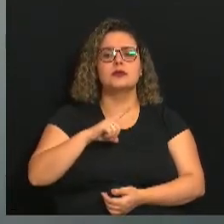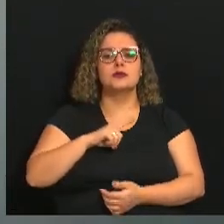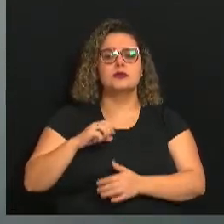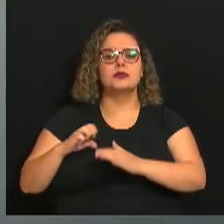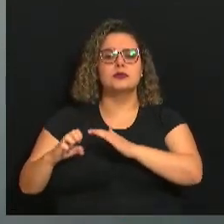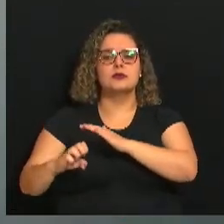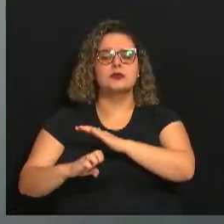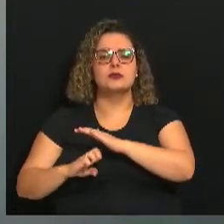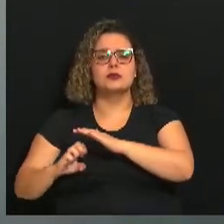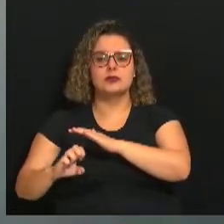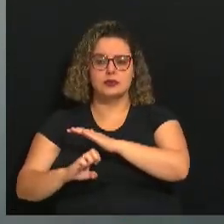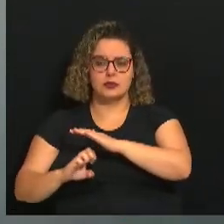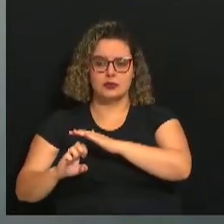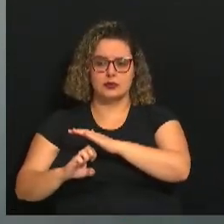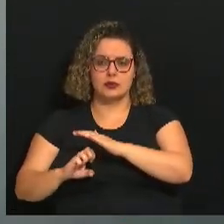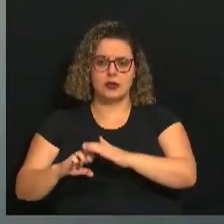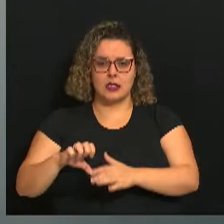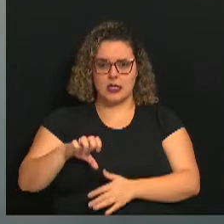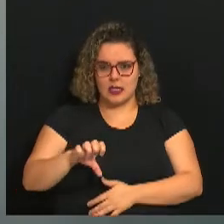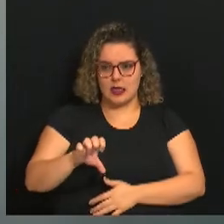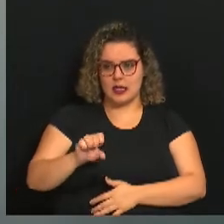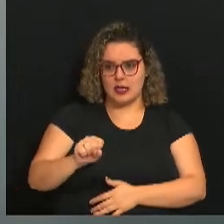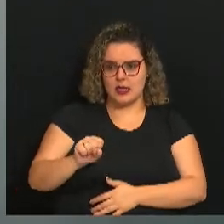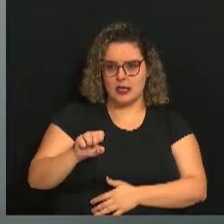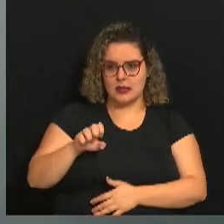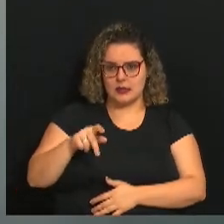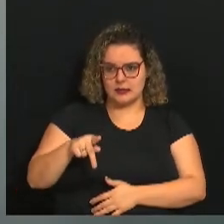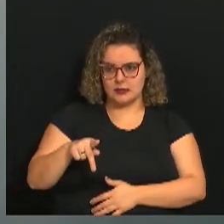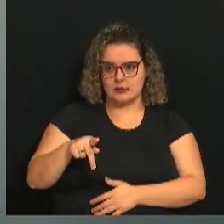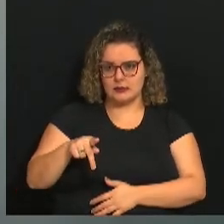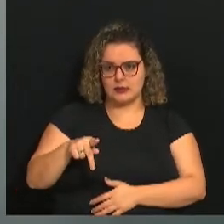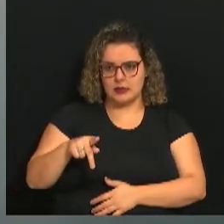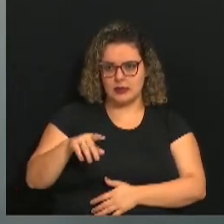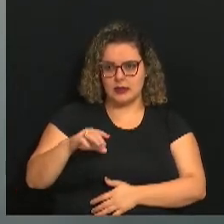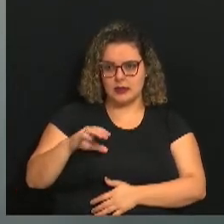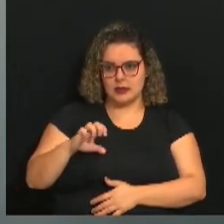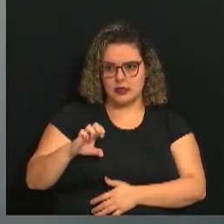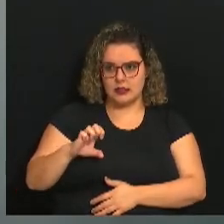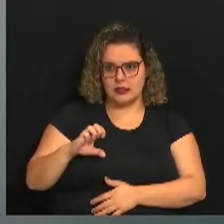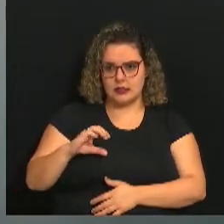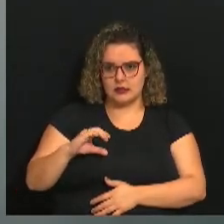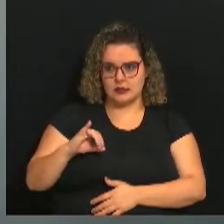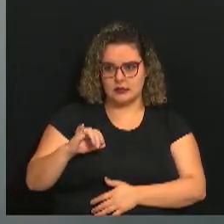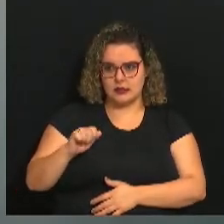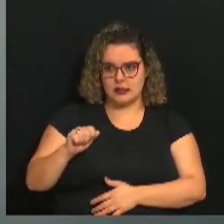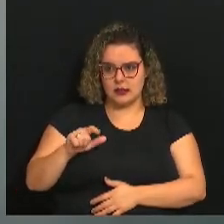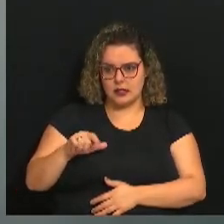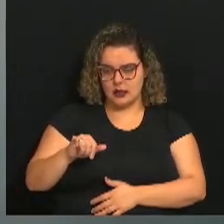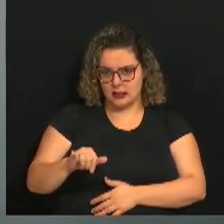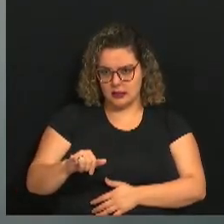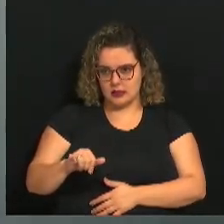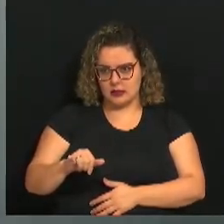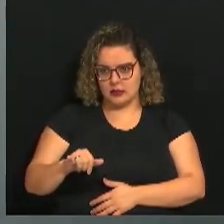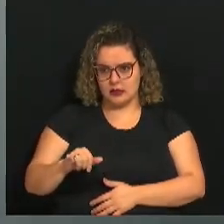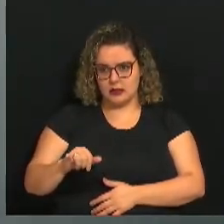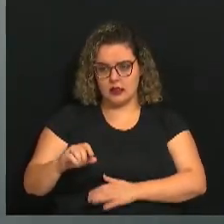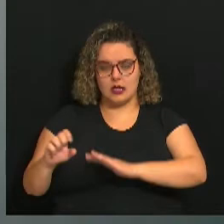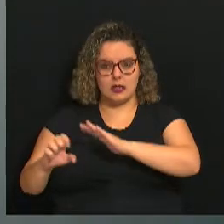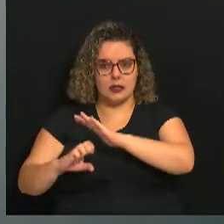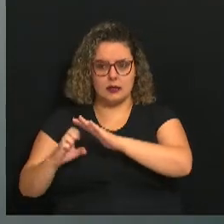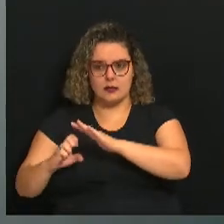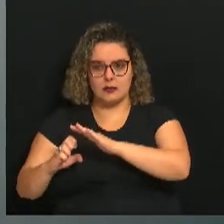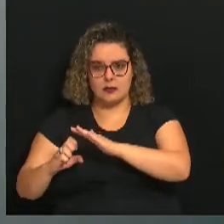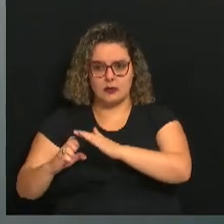empresa chama-se Speciale, e essa empresa, ela deixou de cumprir, em um dado momento, ela deixou de cumprir com